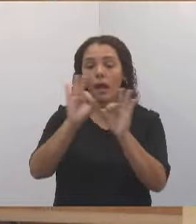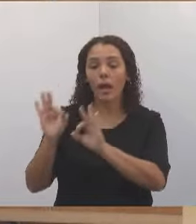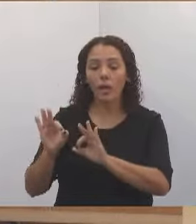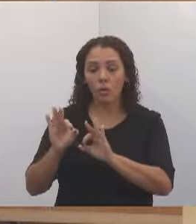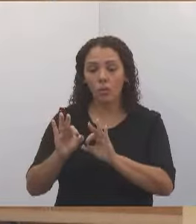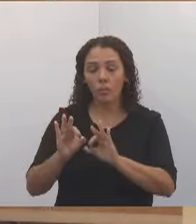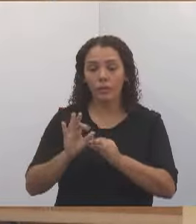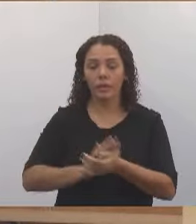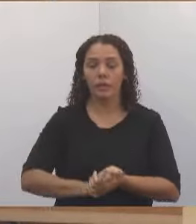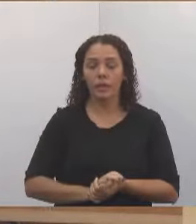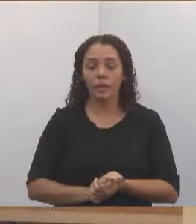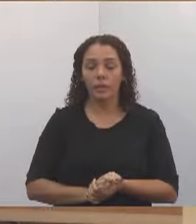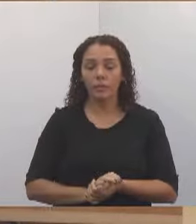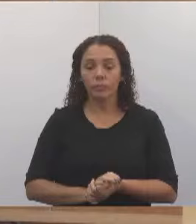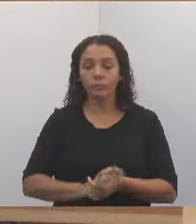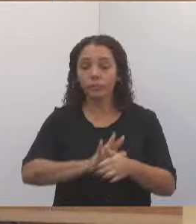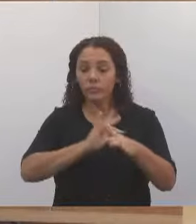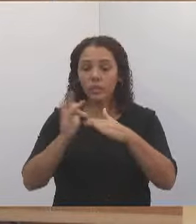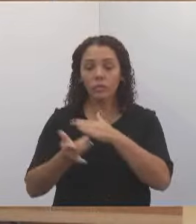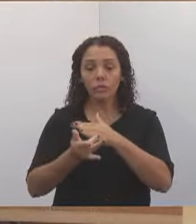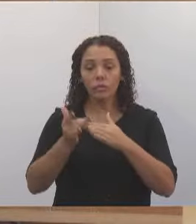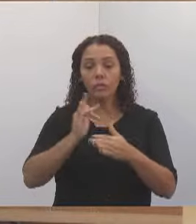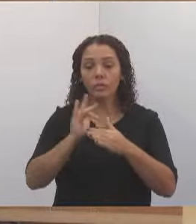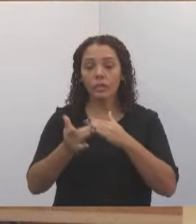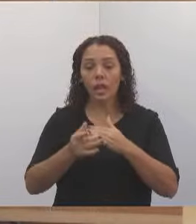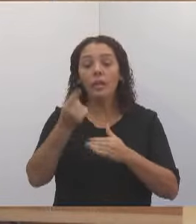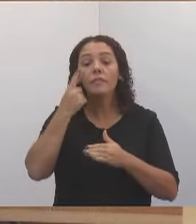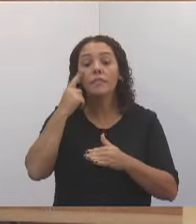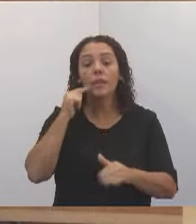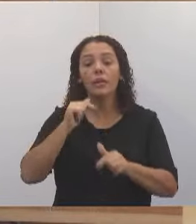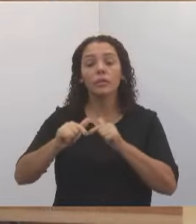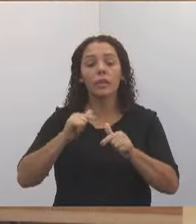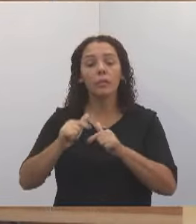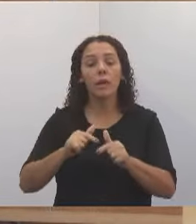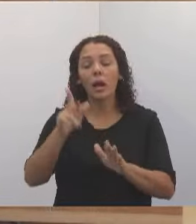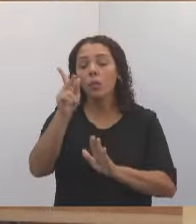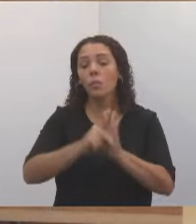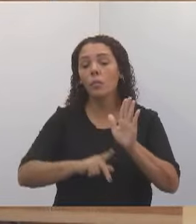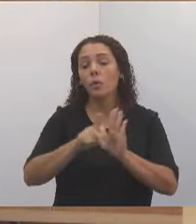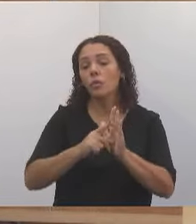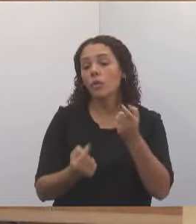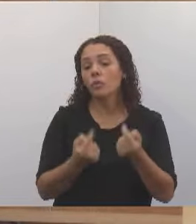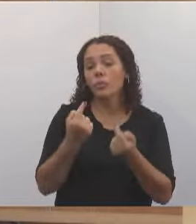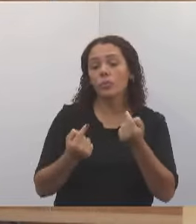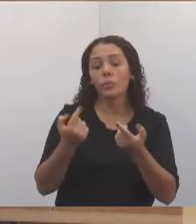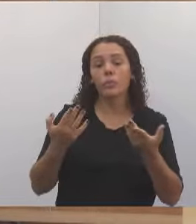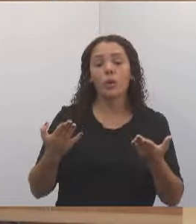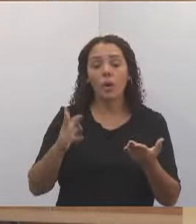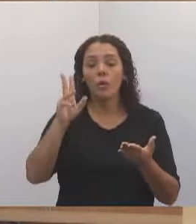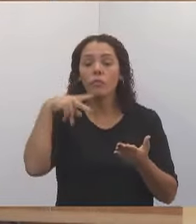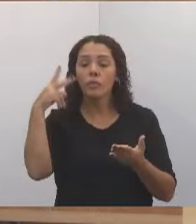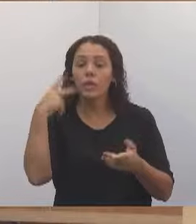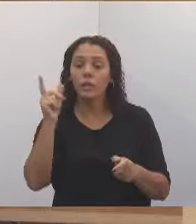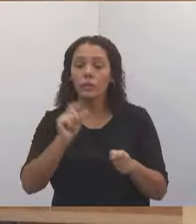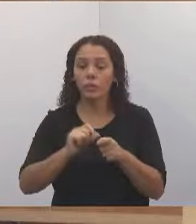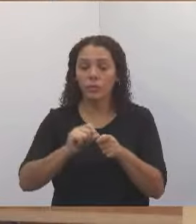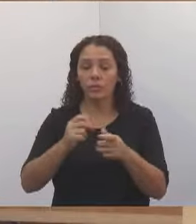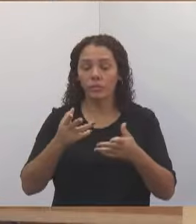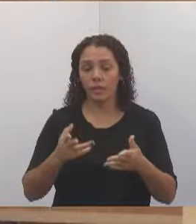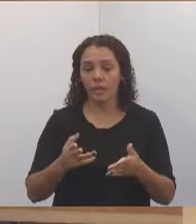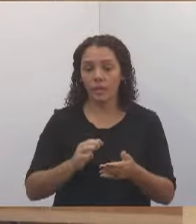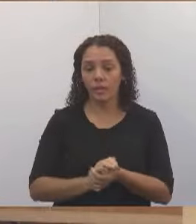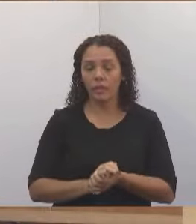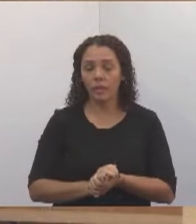para ver o que que o vereador fez, os projetos, no que ele trabalhou. Eu acho que deveria sair uma lei para que todos os vereadores tivessem as